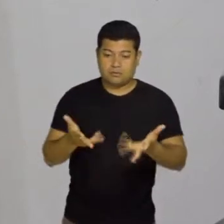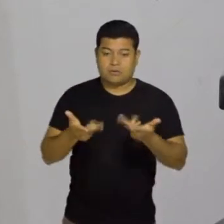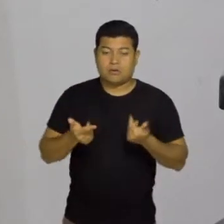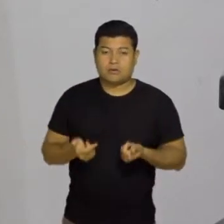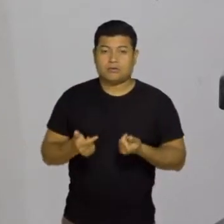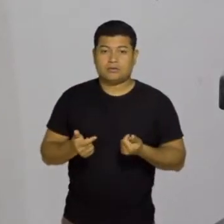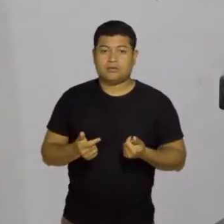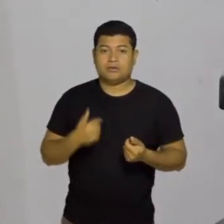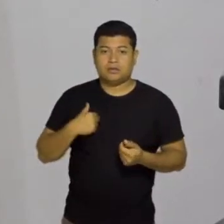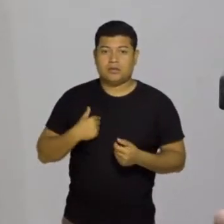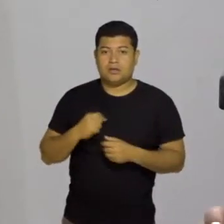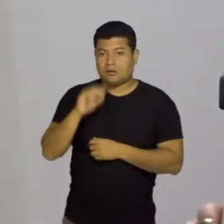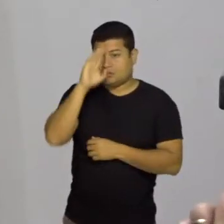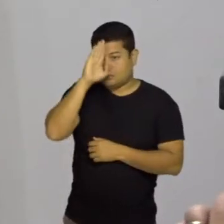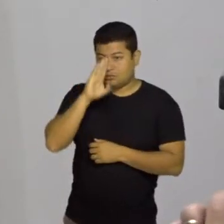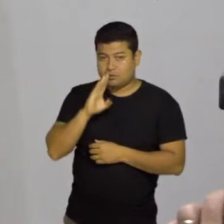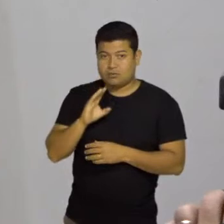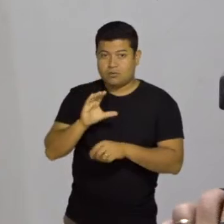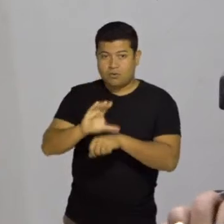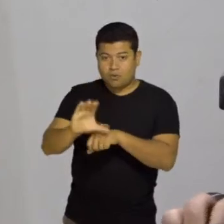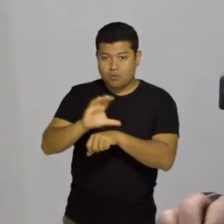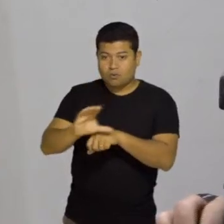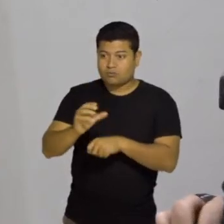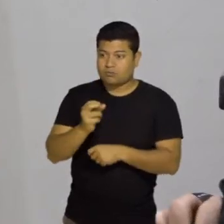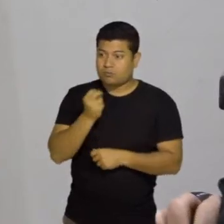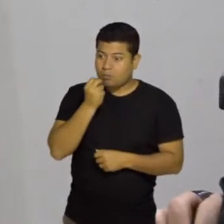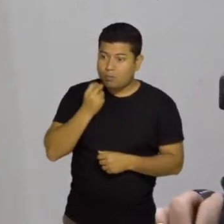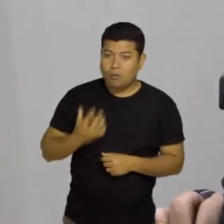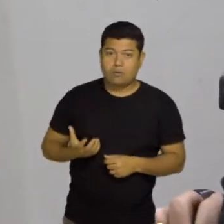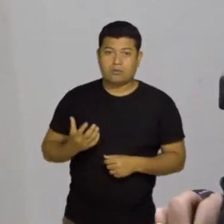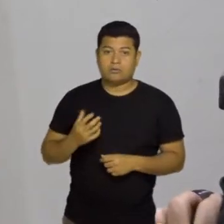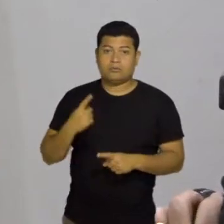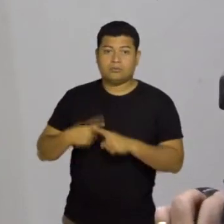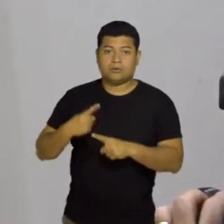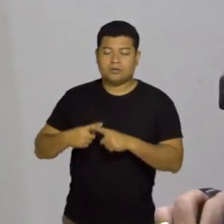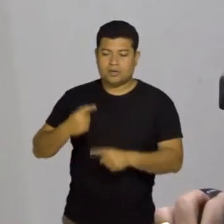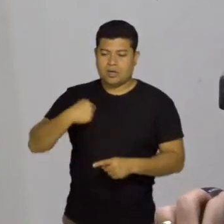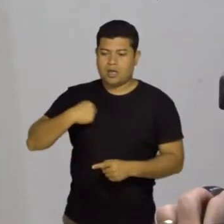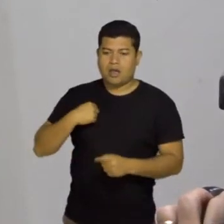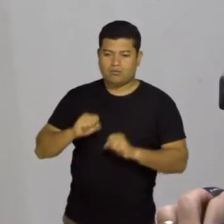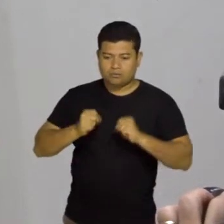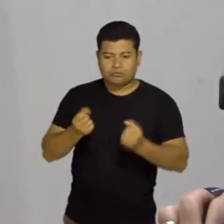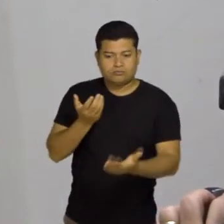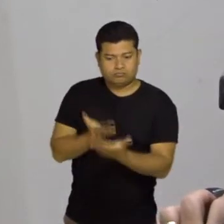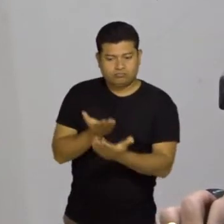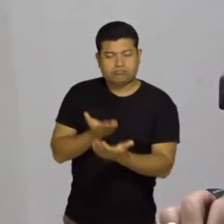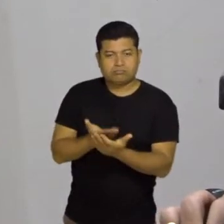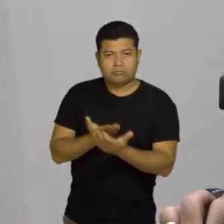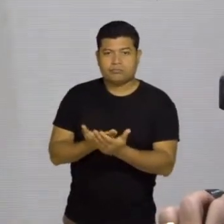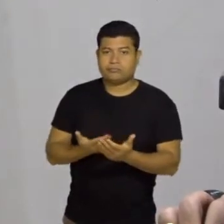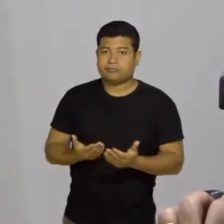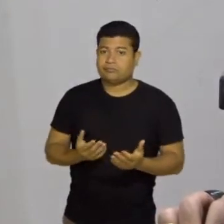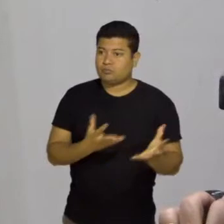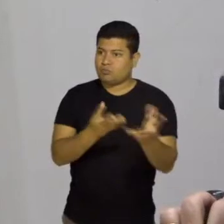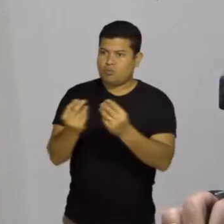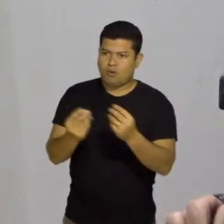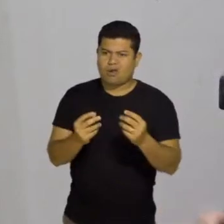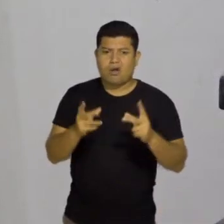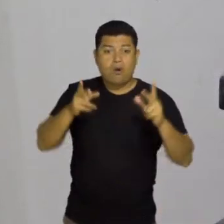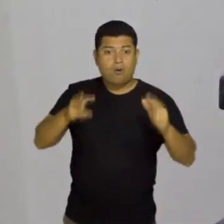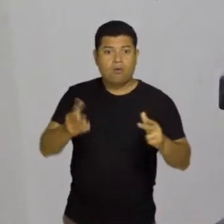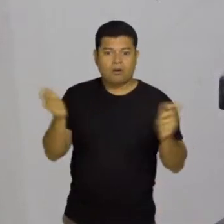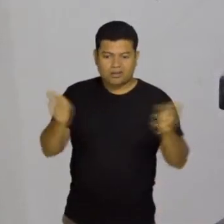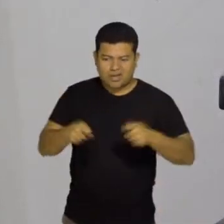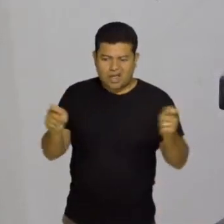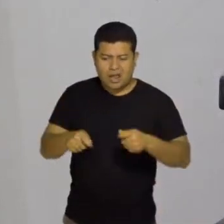passar gratuitamente num curso muito desejado, graças ao meu estudo. Não são todos que têm as mesmas oportunidades que eu estou